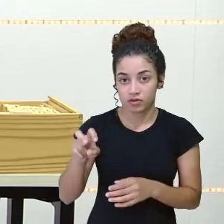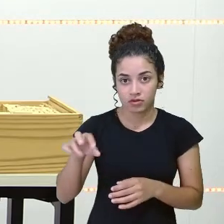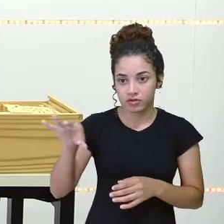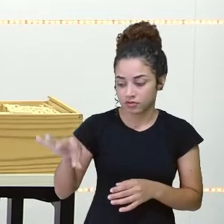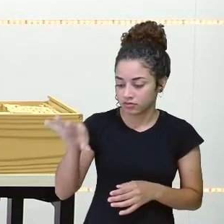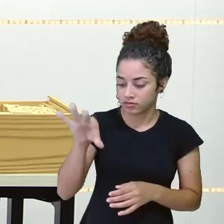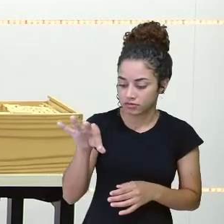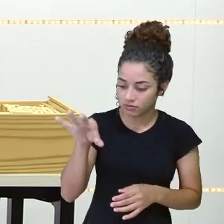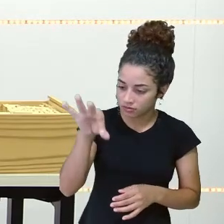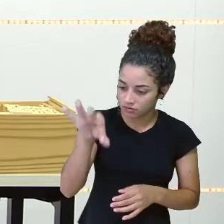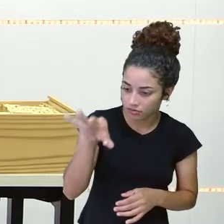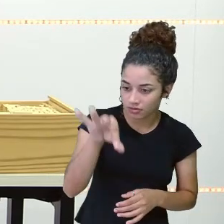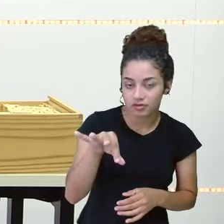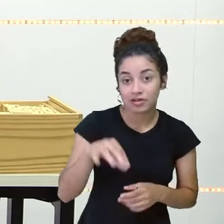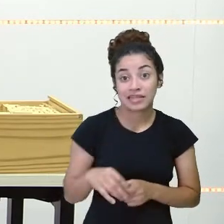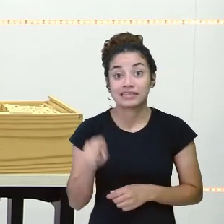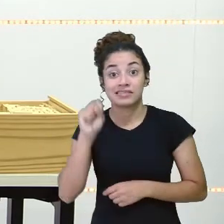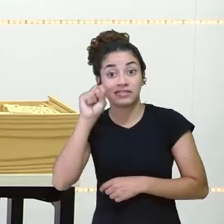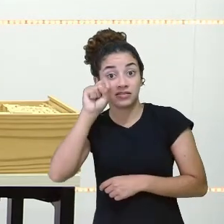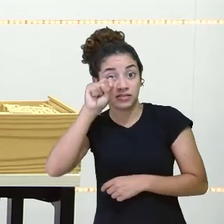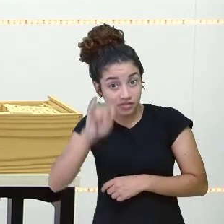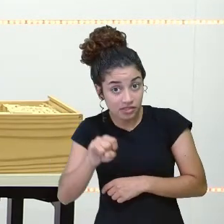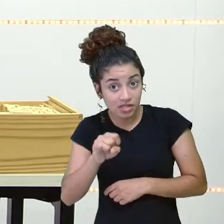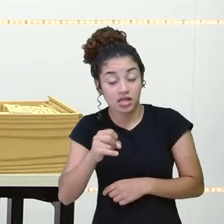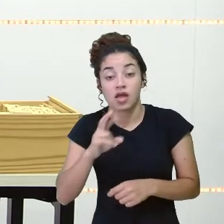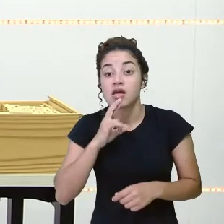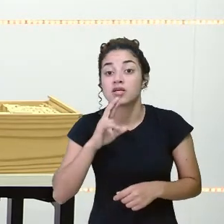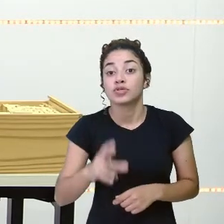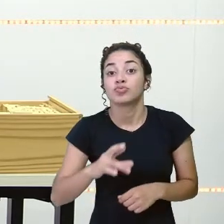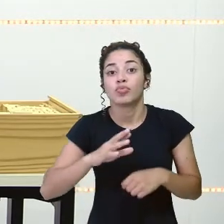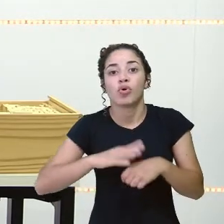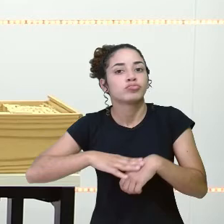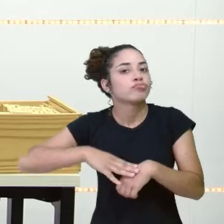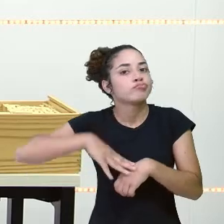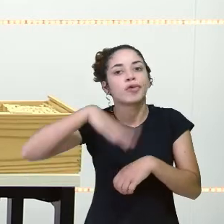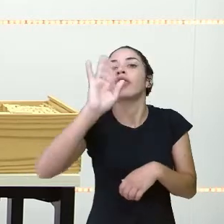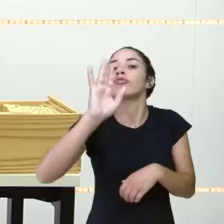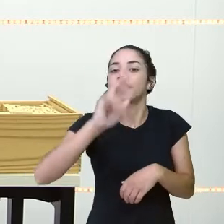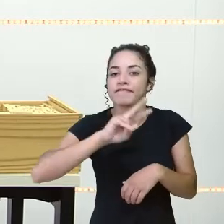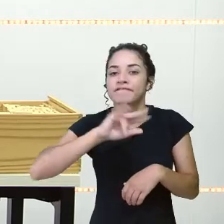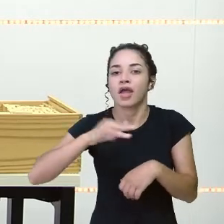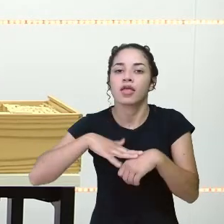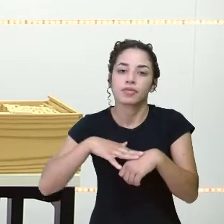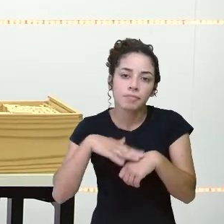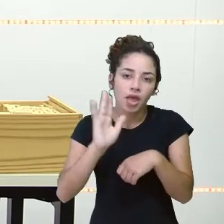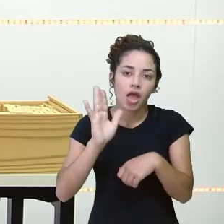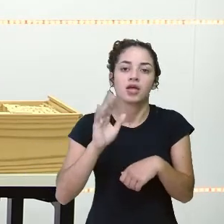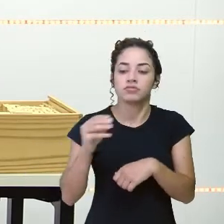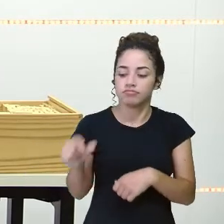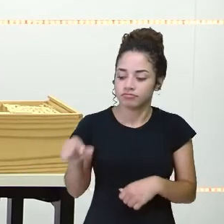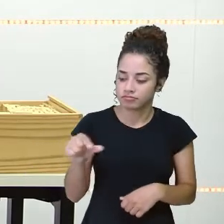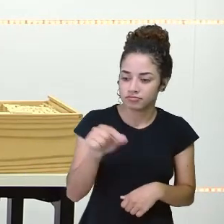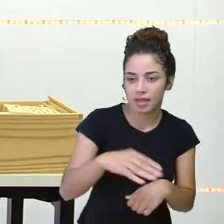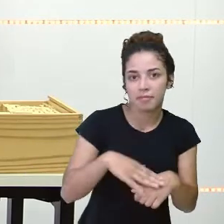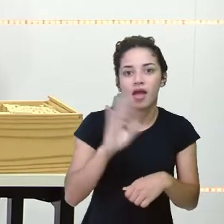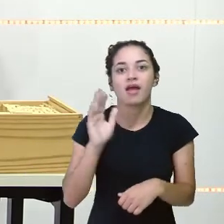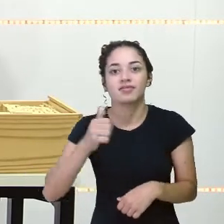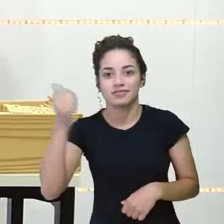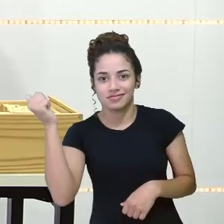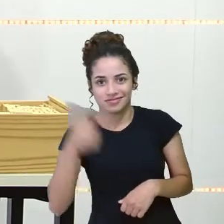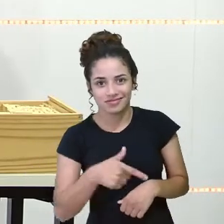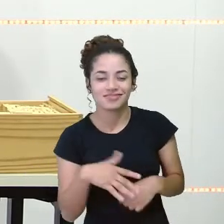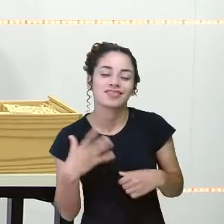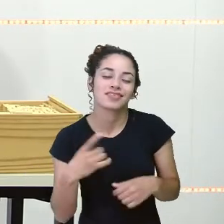Aí, se der um resultado maior do outro bonequinho, vai andar mais ou vai andar menos, né? Então, a gente tem aqui